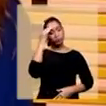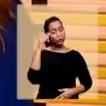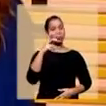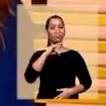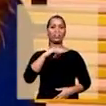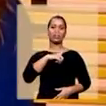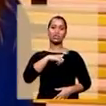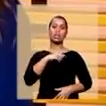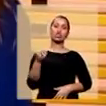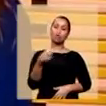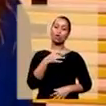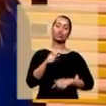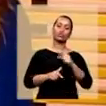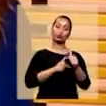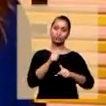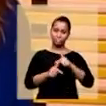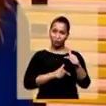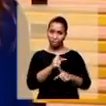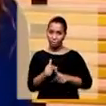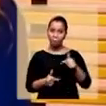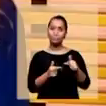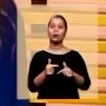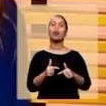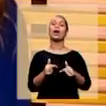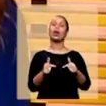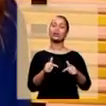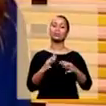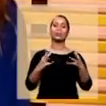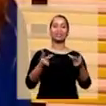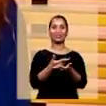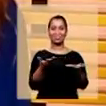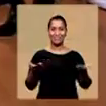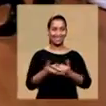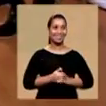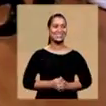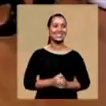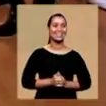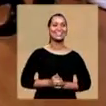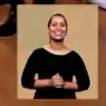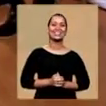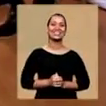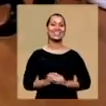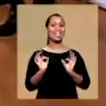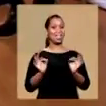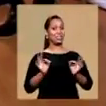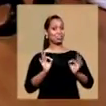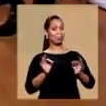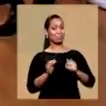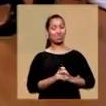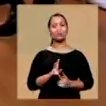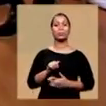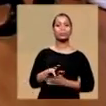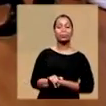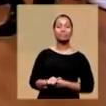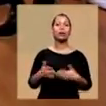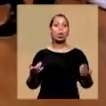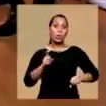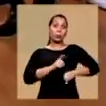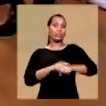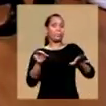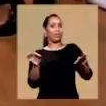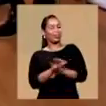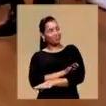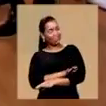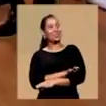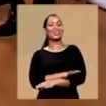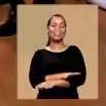aguarde que terão novos serviços aí vindo fresquinhos para todos. Que bom. É isso mesmo, Vivian. O tempo